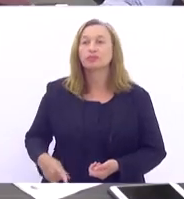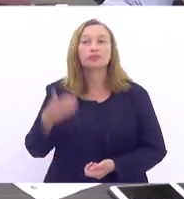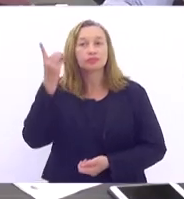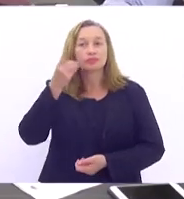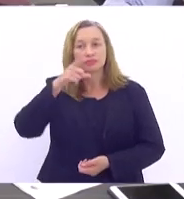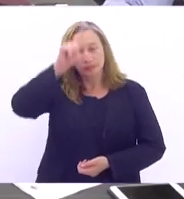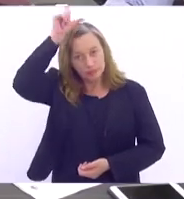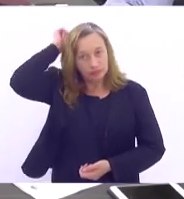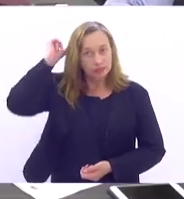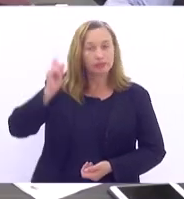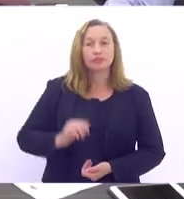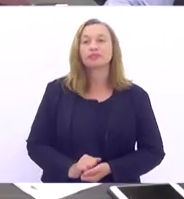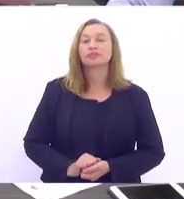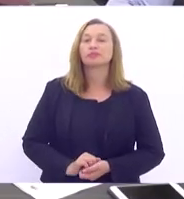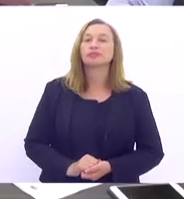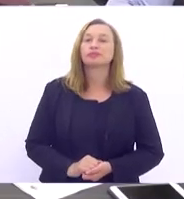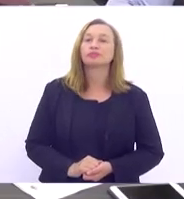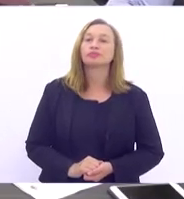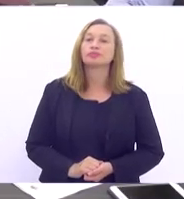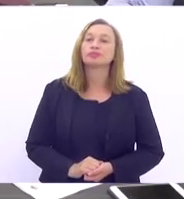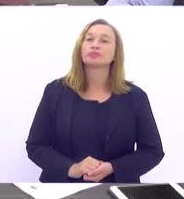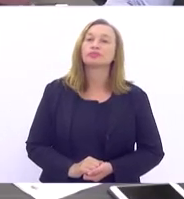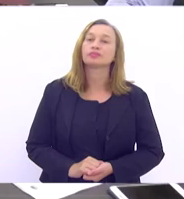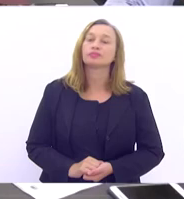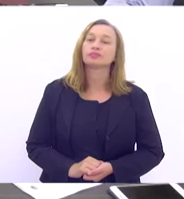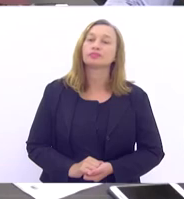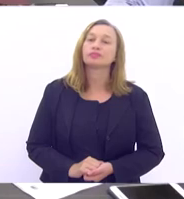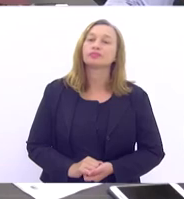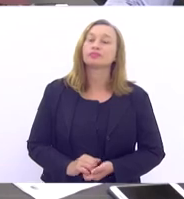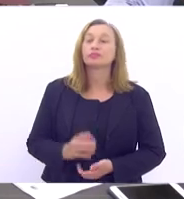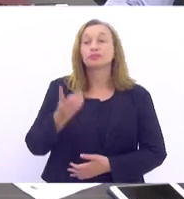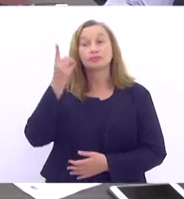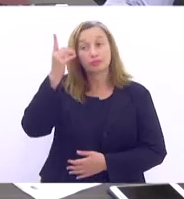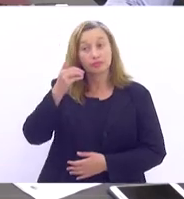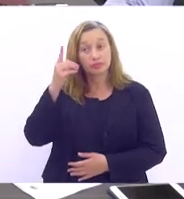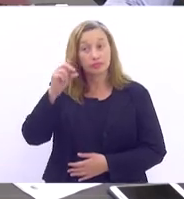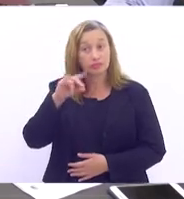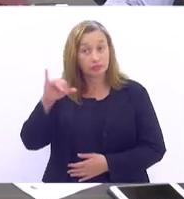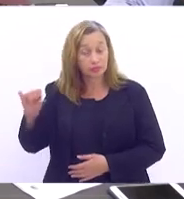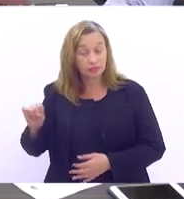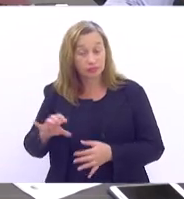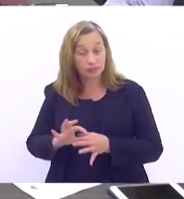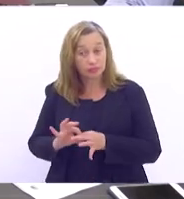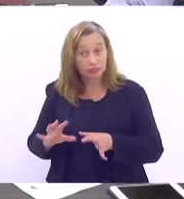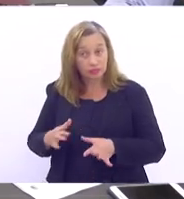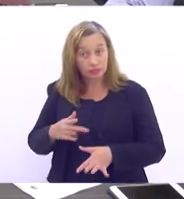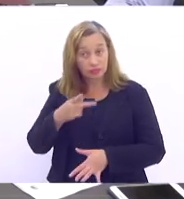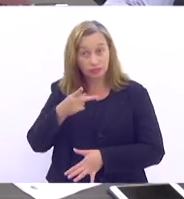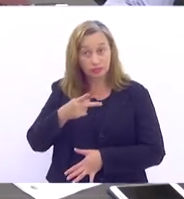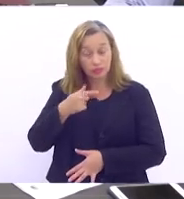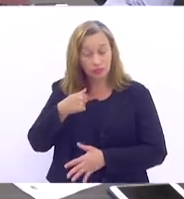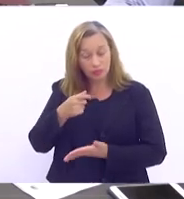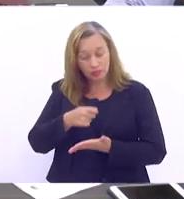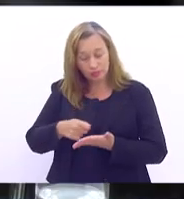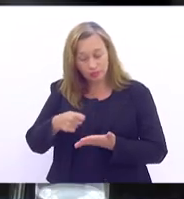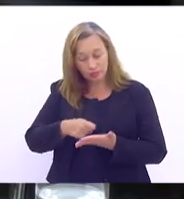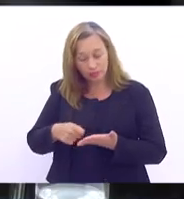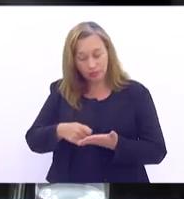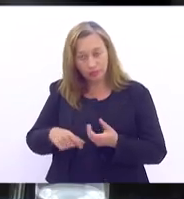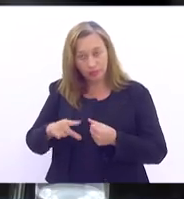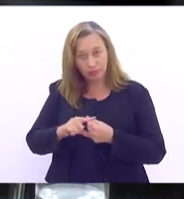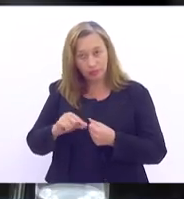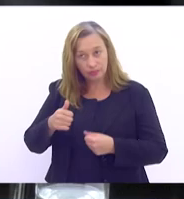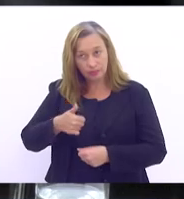Paulo. Me permite, o deputado Vinícius Cozzolino, olha o que eu escrevi no artigo